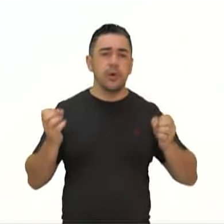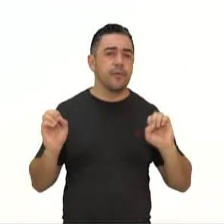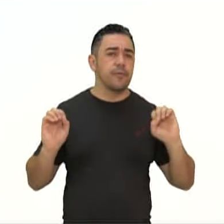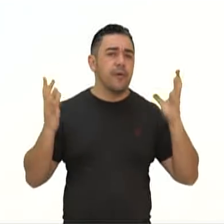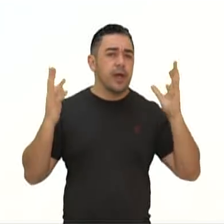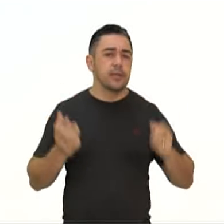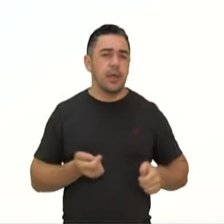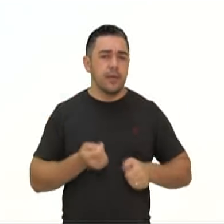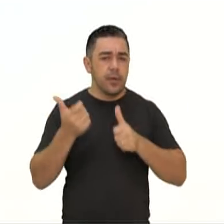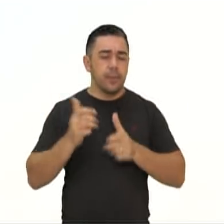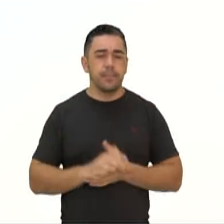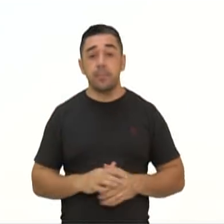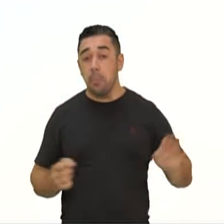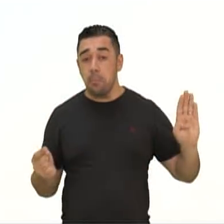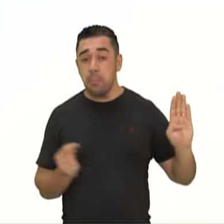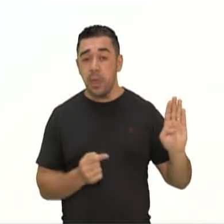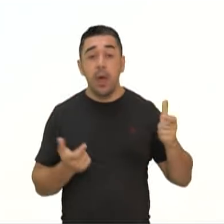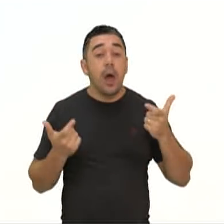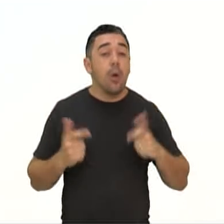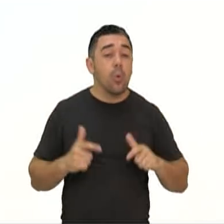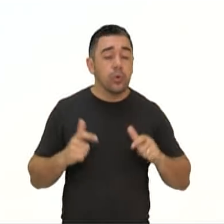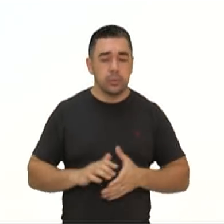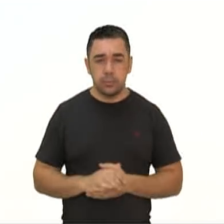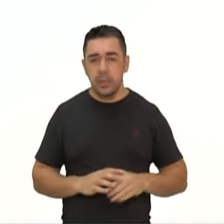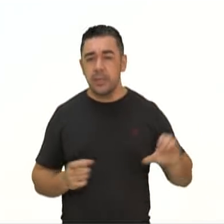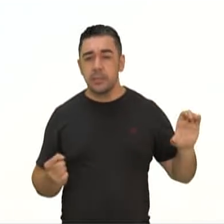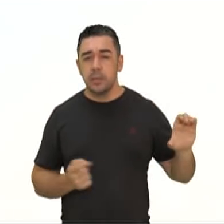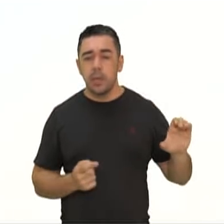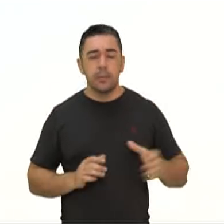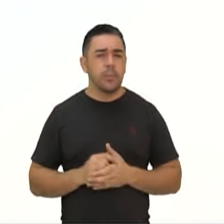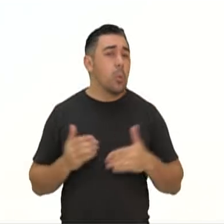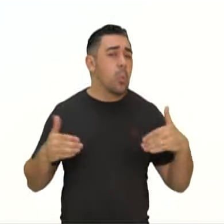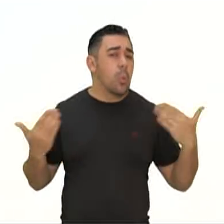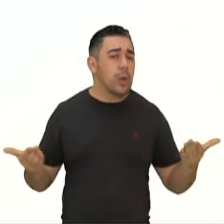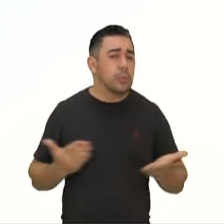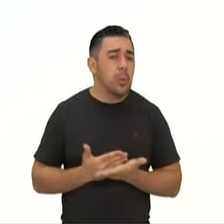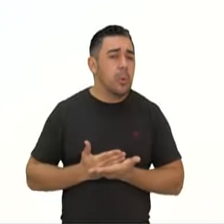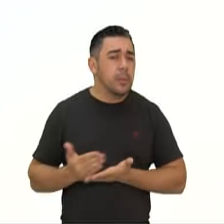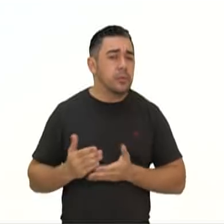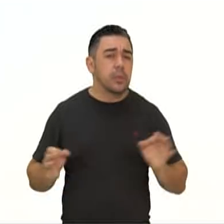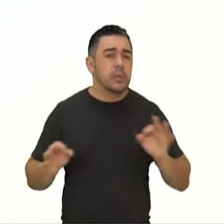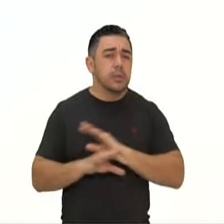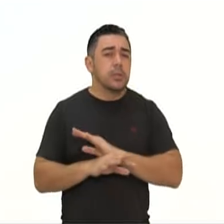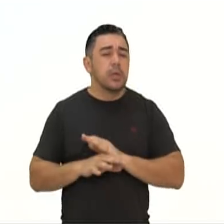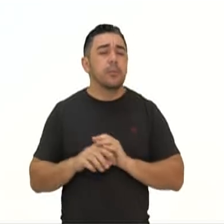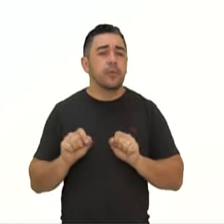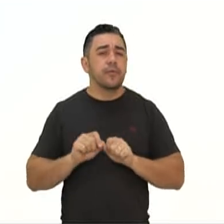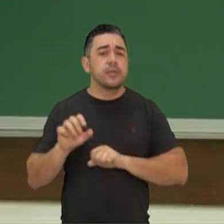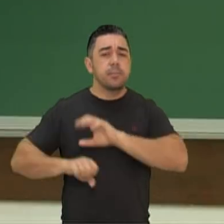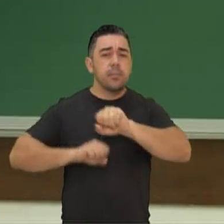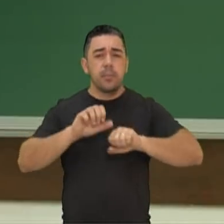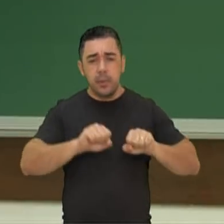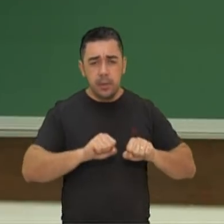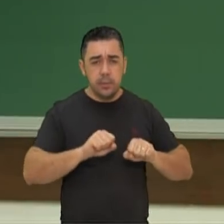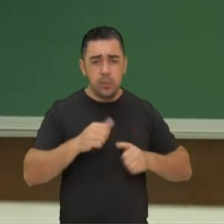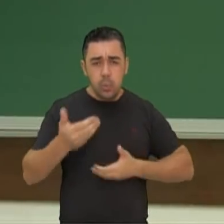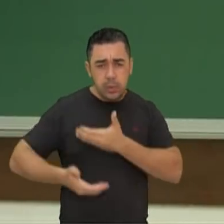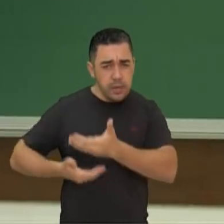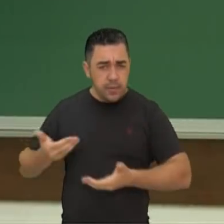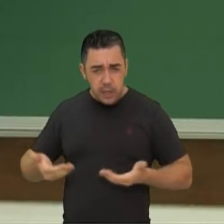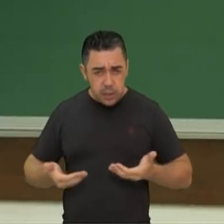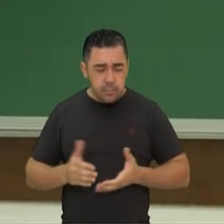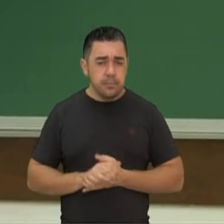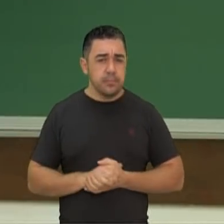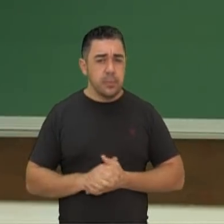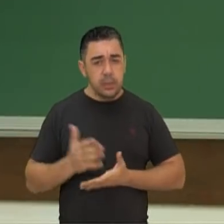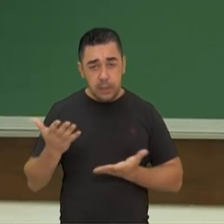B. Onde ocorreu? Letra C. Quando começou e terminou a operação dos garis? Então, o que nós